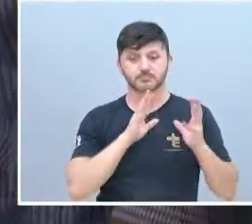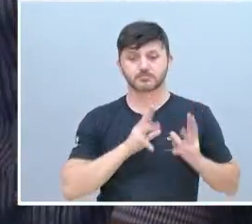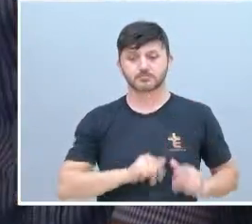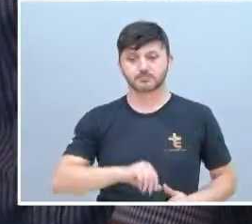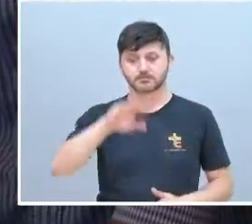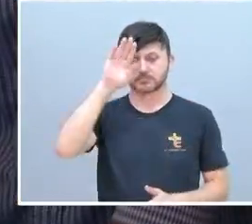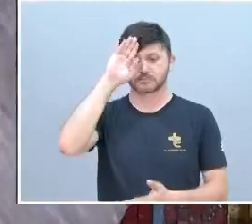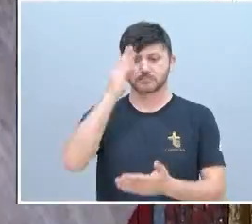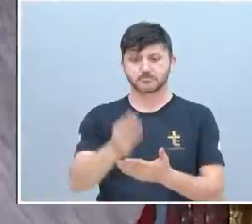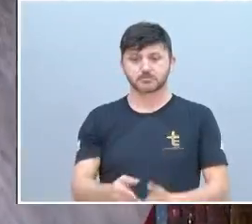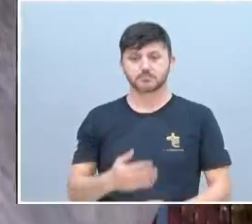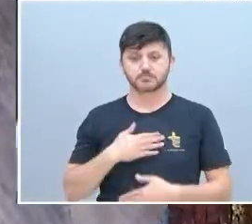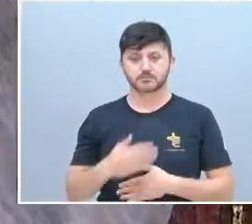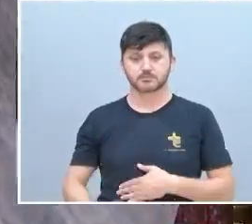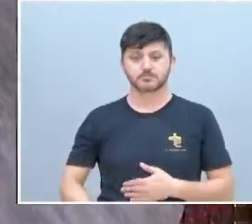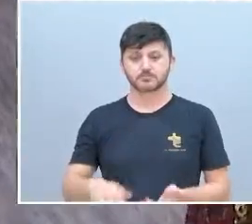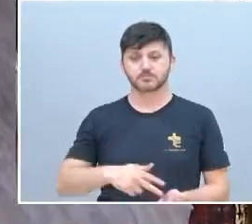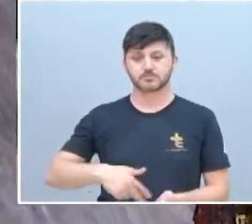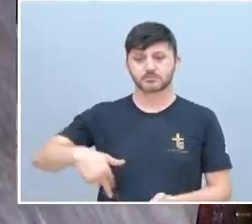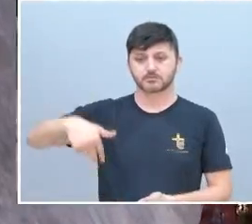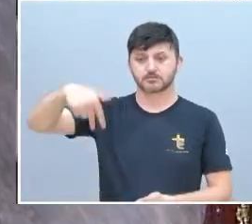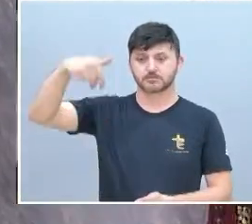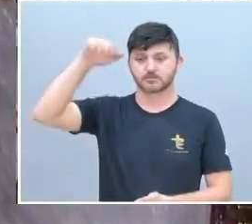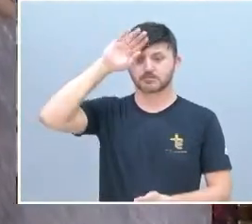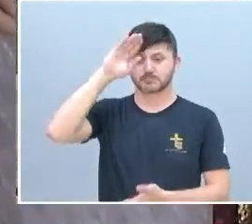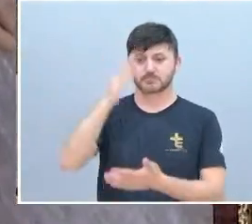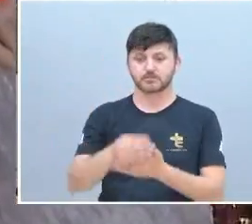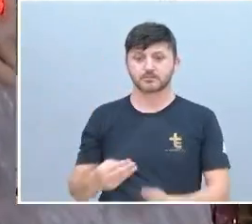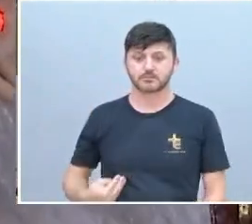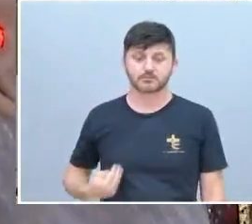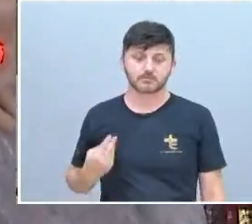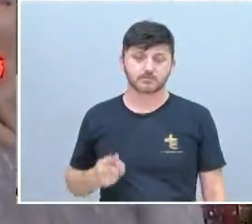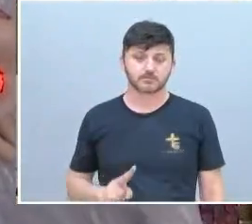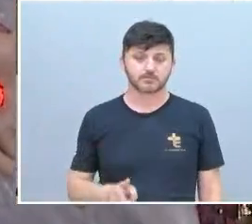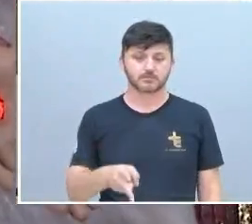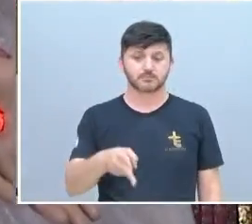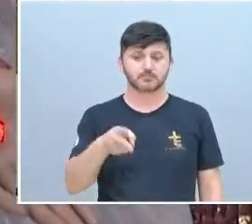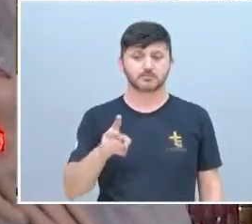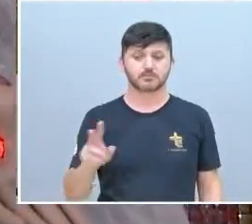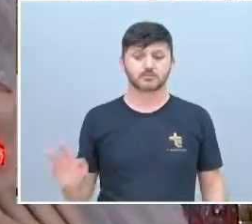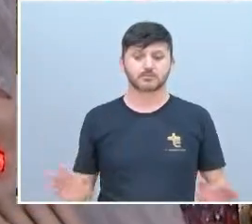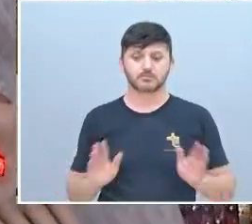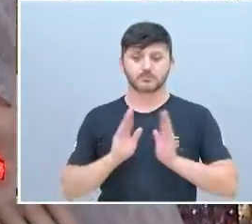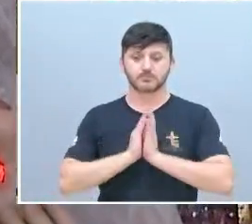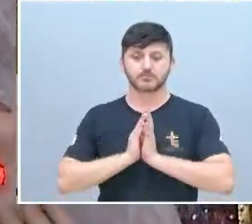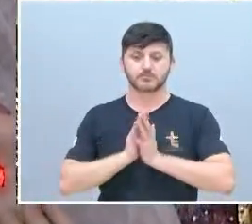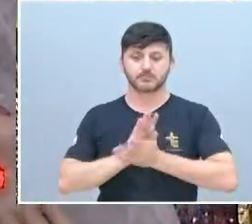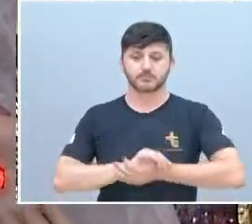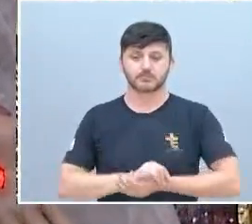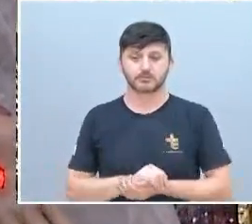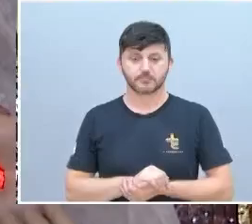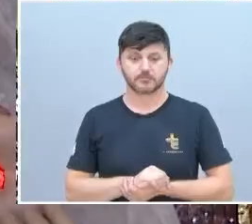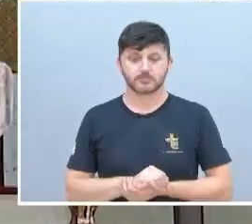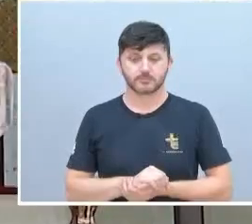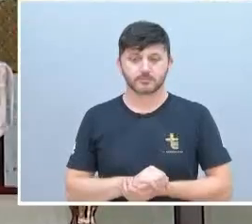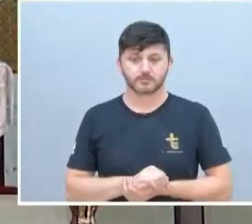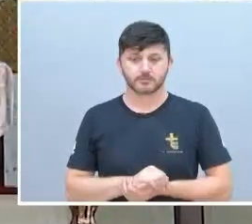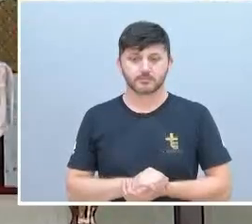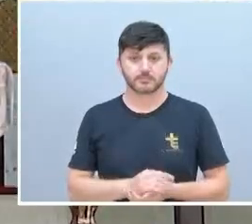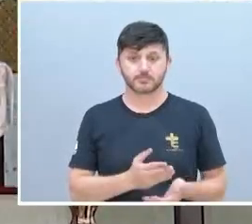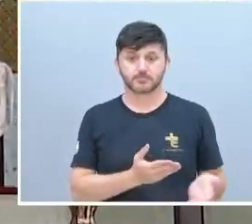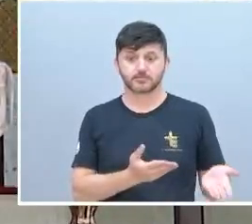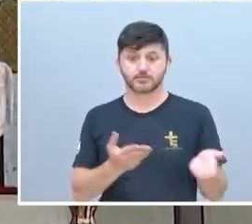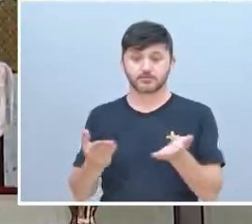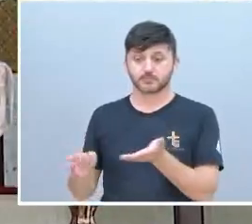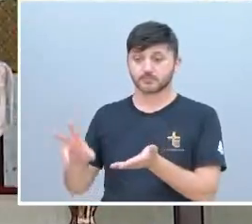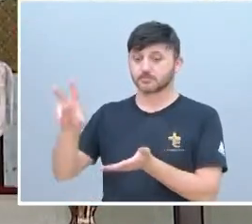remissão dos pecados, na ressurreição da carne, na vida eterna. Amém. Elevemos